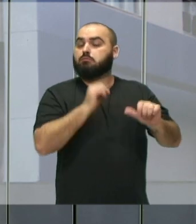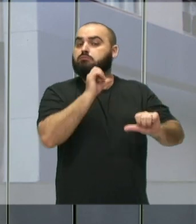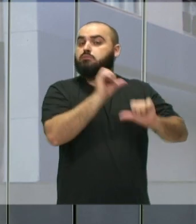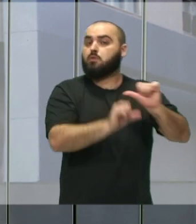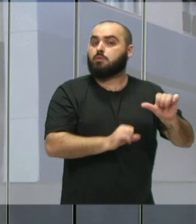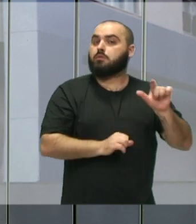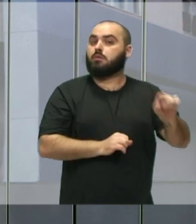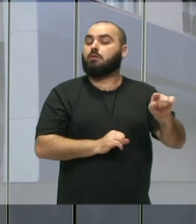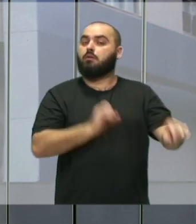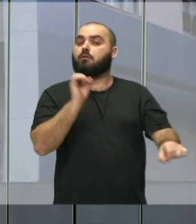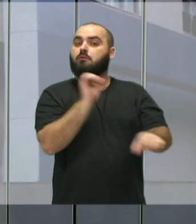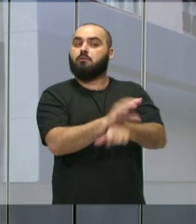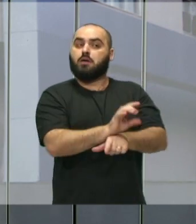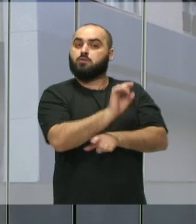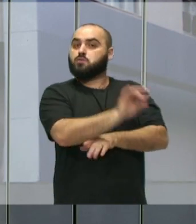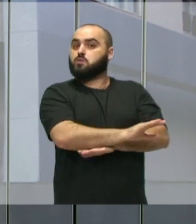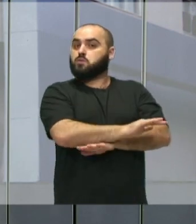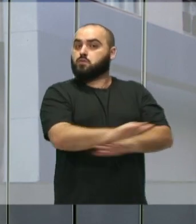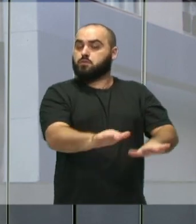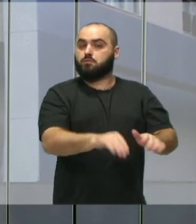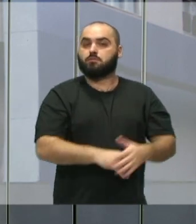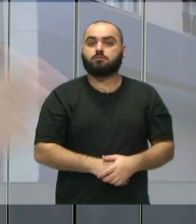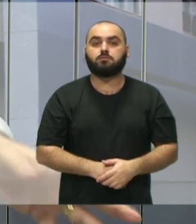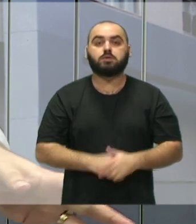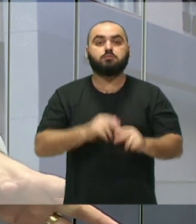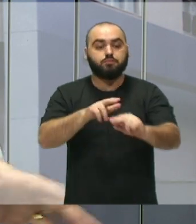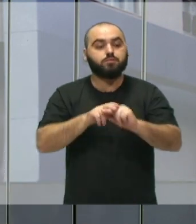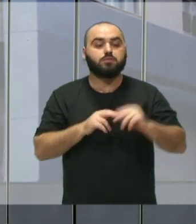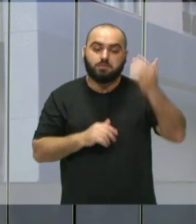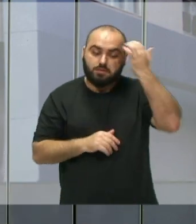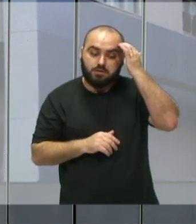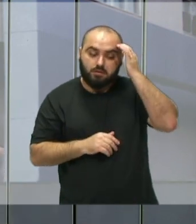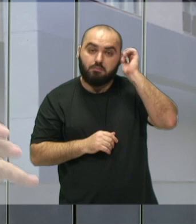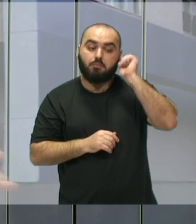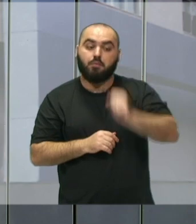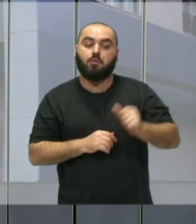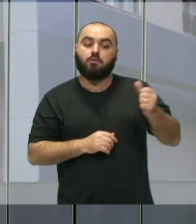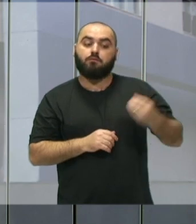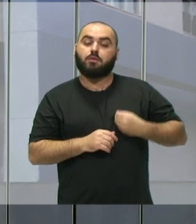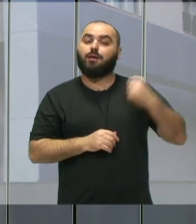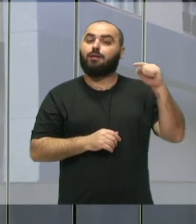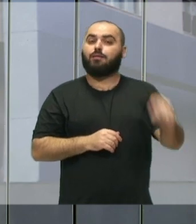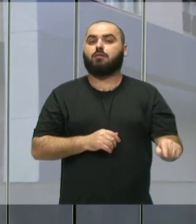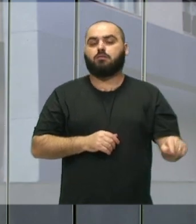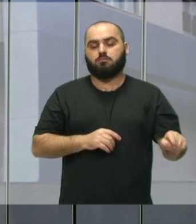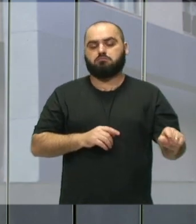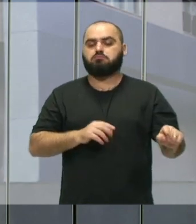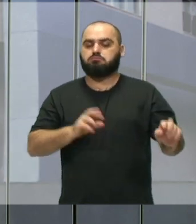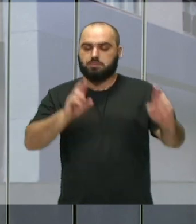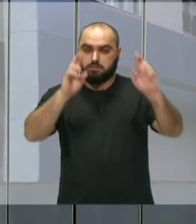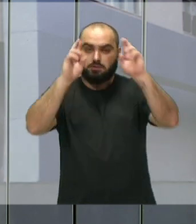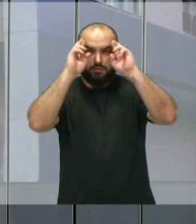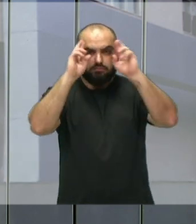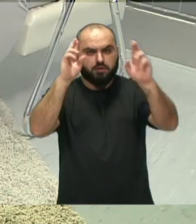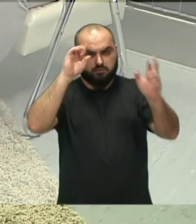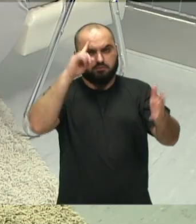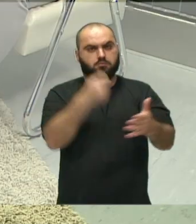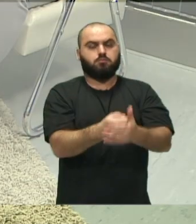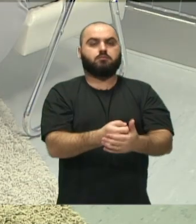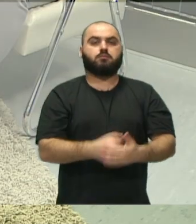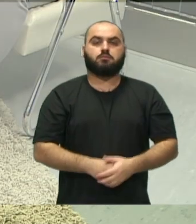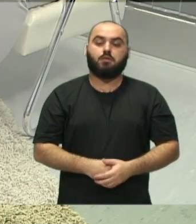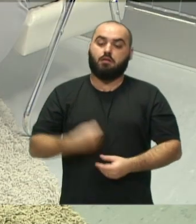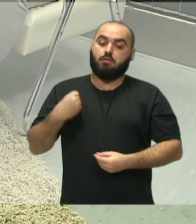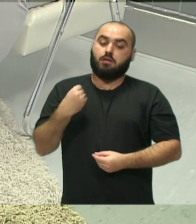que vão ocupar esses cargos. Então eu compreendo que poderia vir daqui, mas respeito a decisão. Enviamos esse anteprojeto